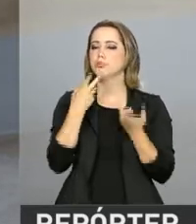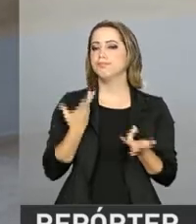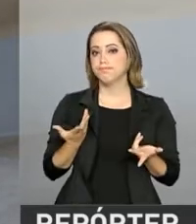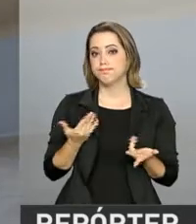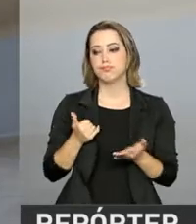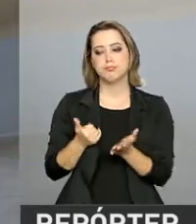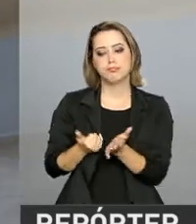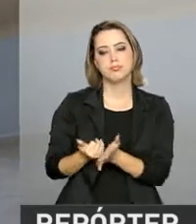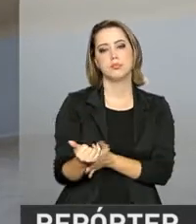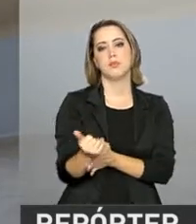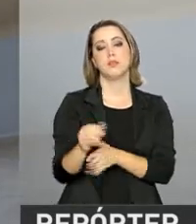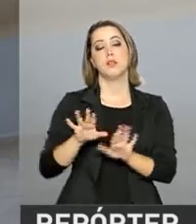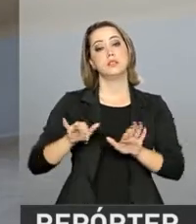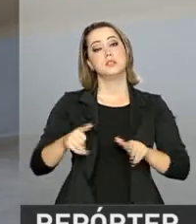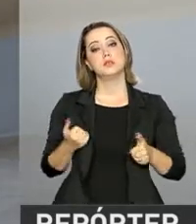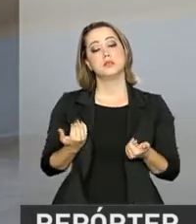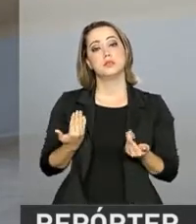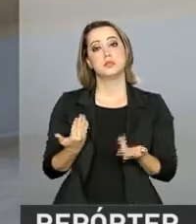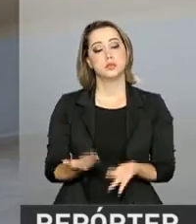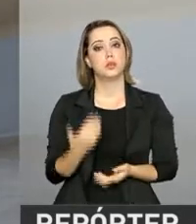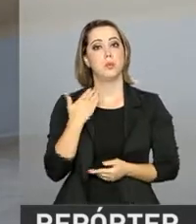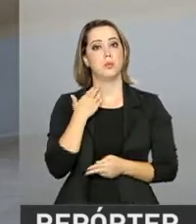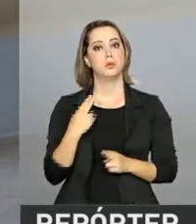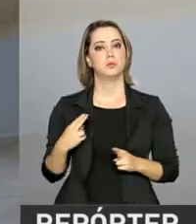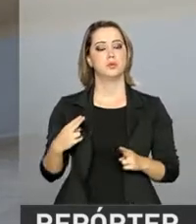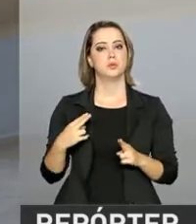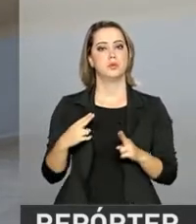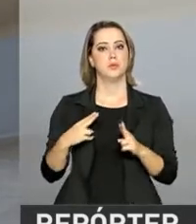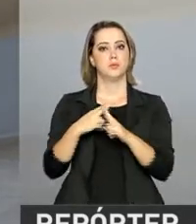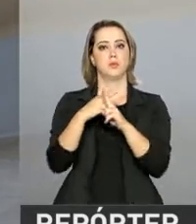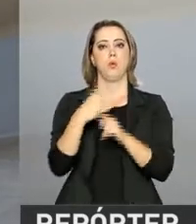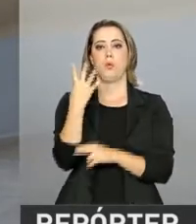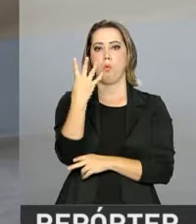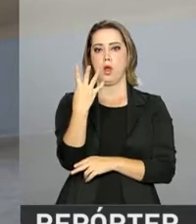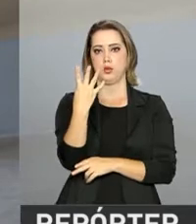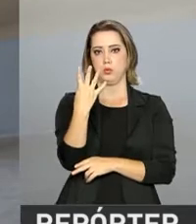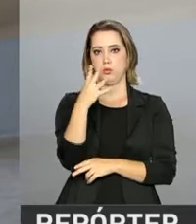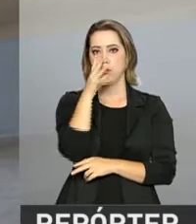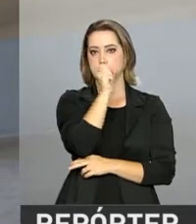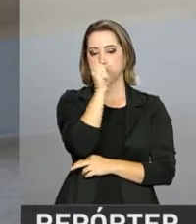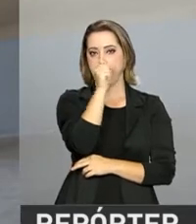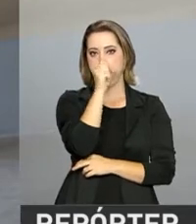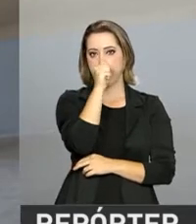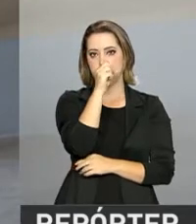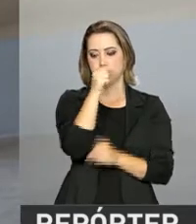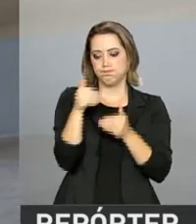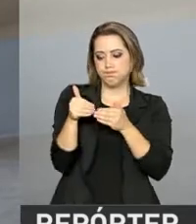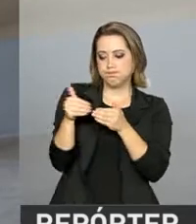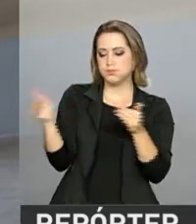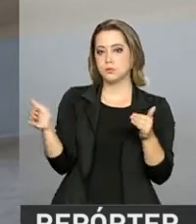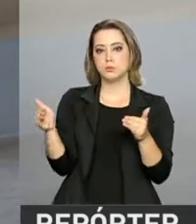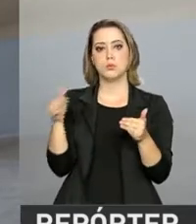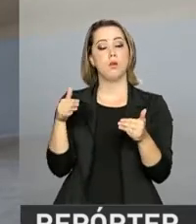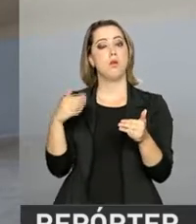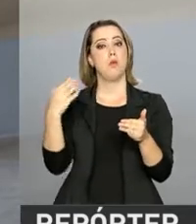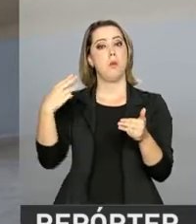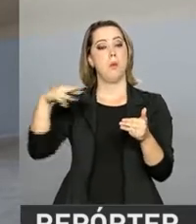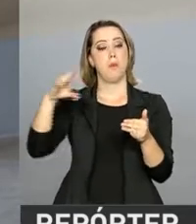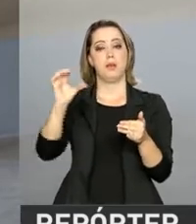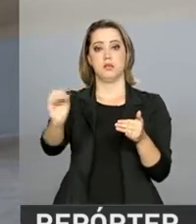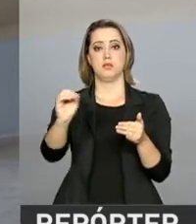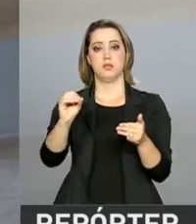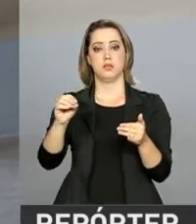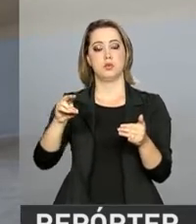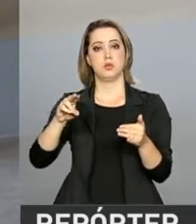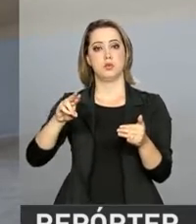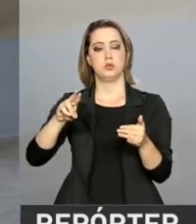econômica federal decidiu fazer mais quatro sábados de atendimento presenciais vão ser em março maio junho